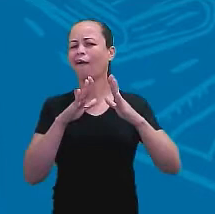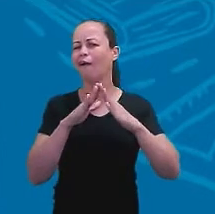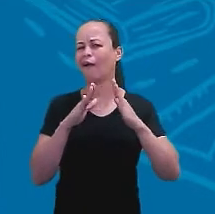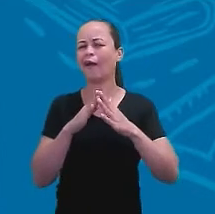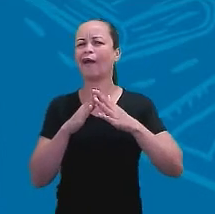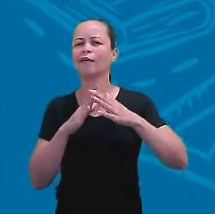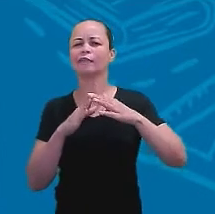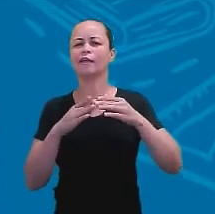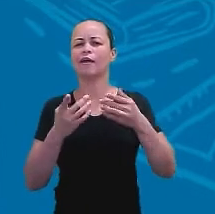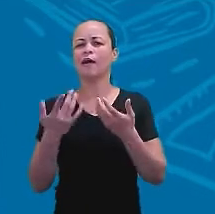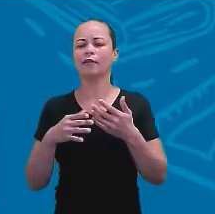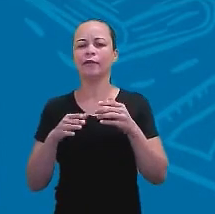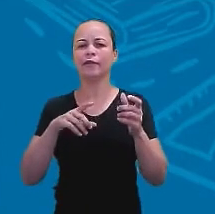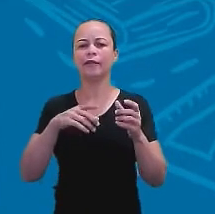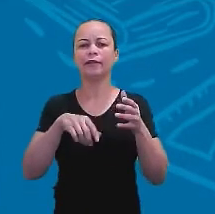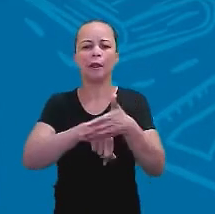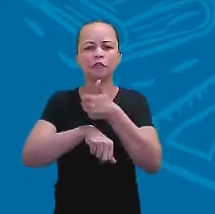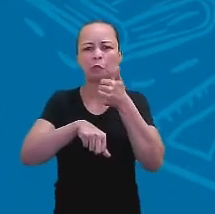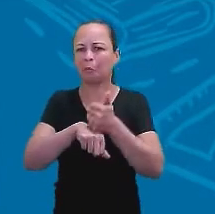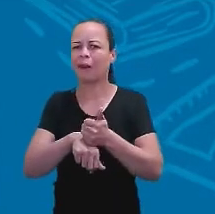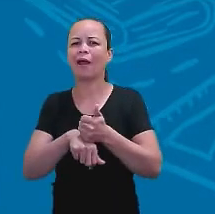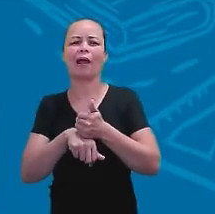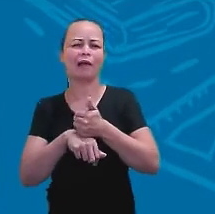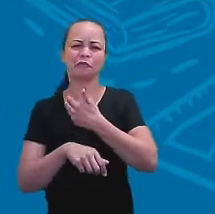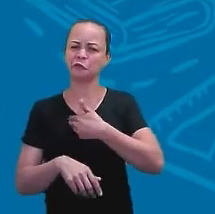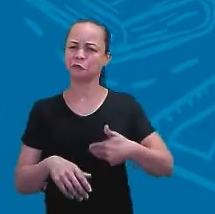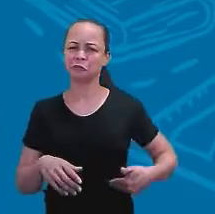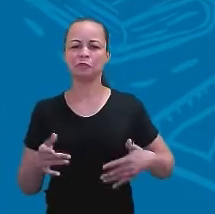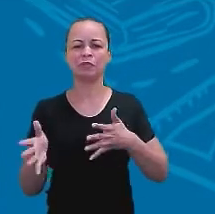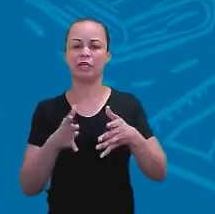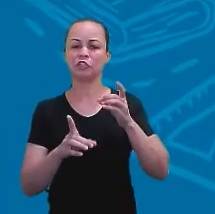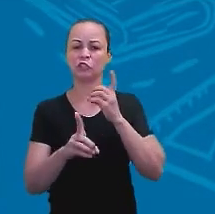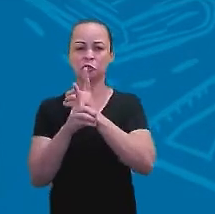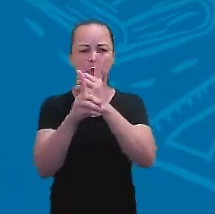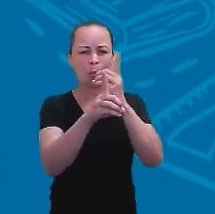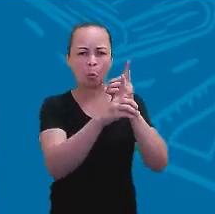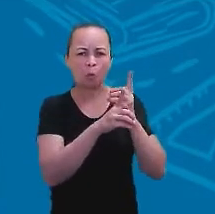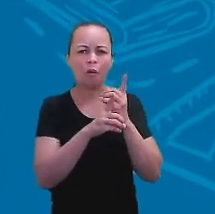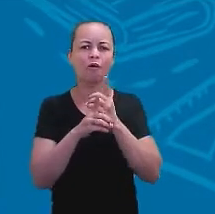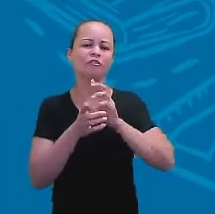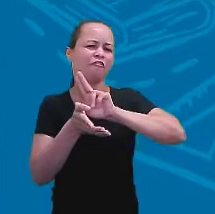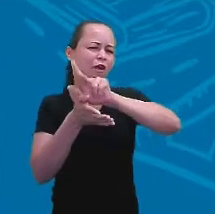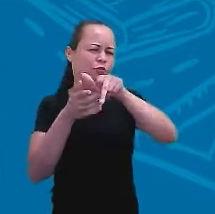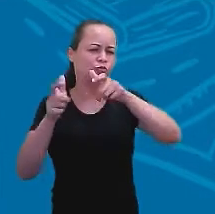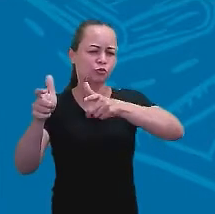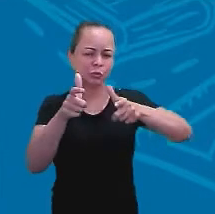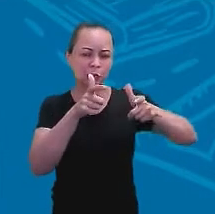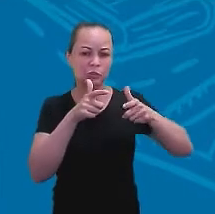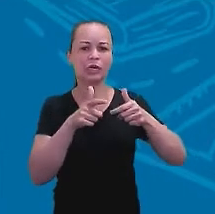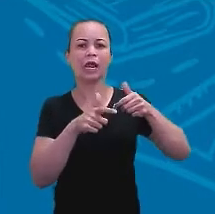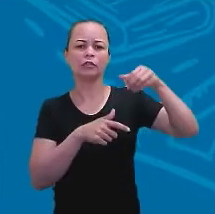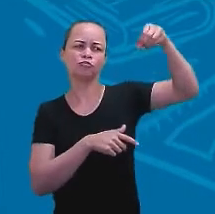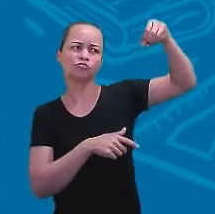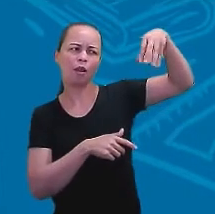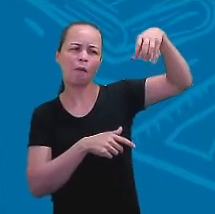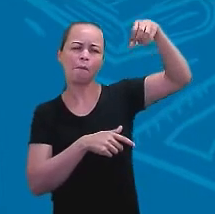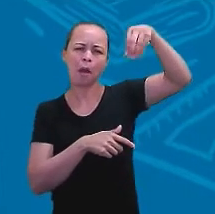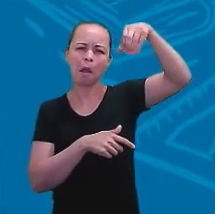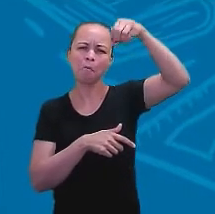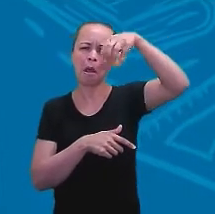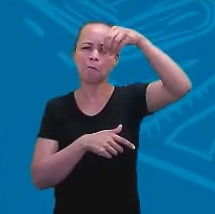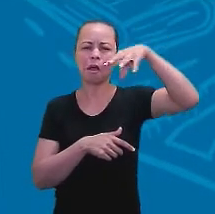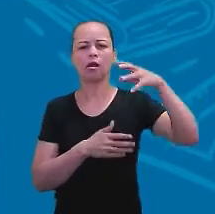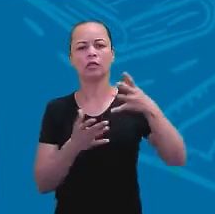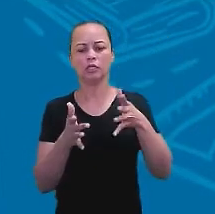praças públicas. A gente sempre encontra lâmpadas, principalmente para iluminar, no horário noturno, quando a gente já